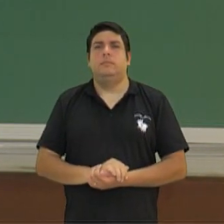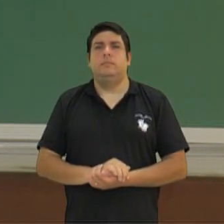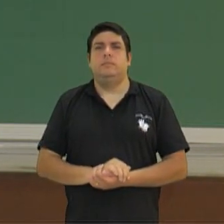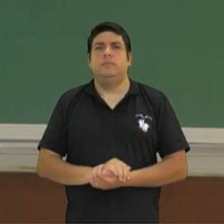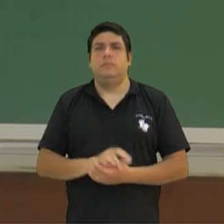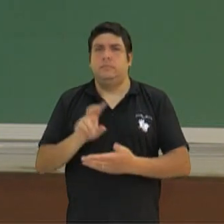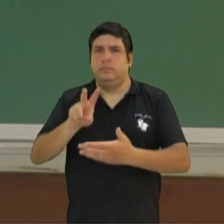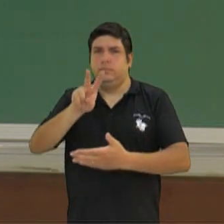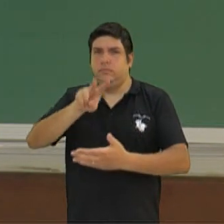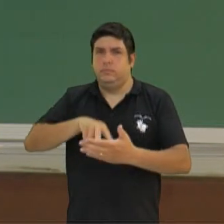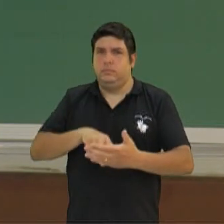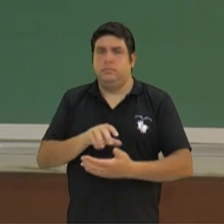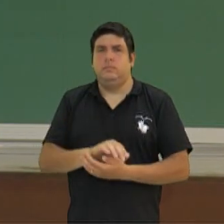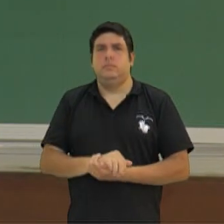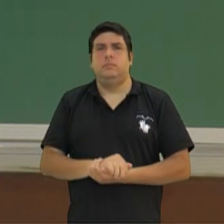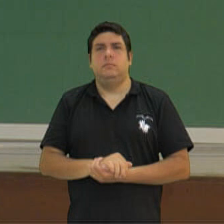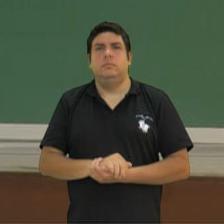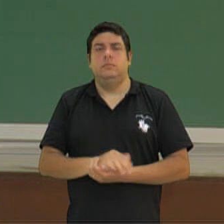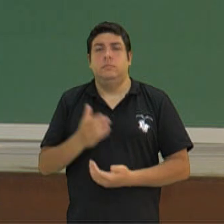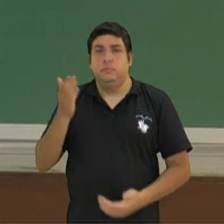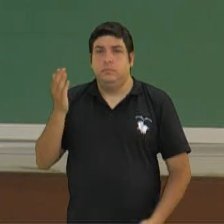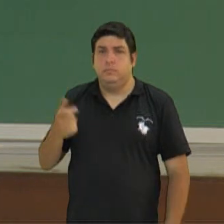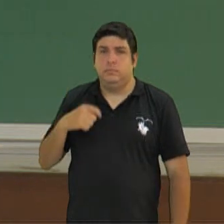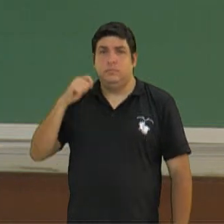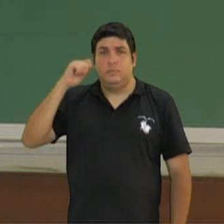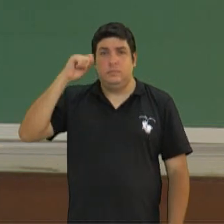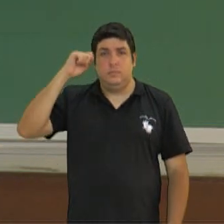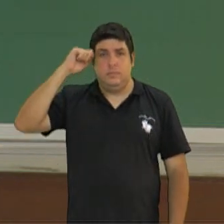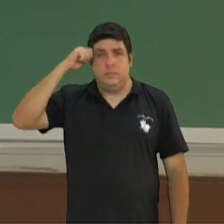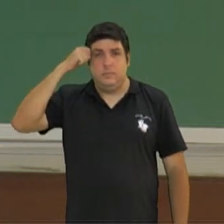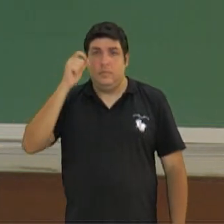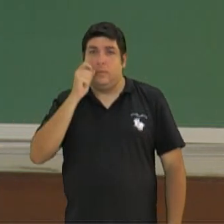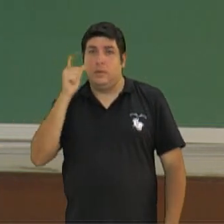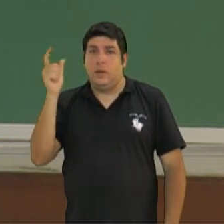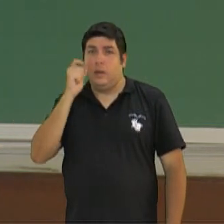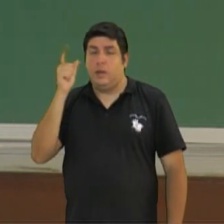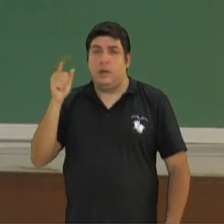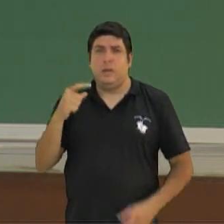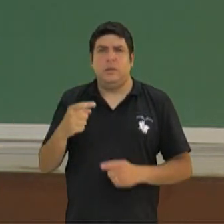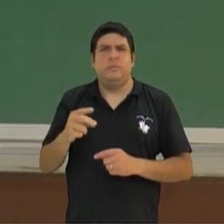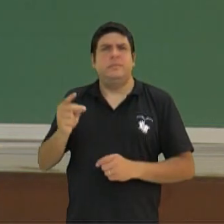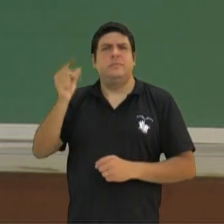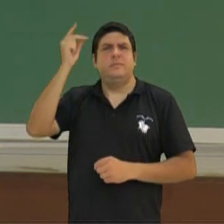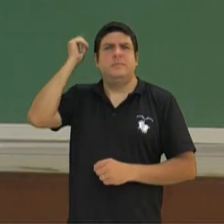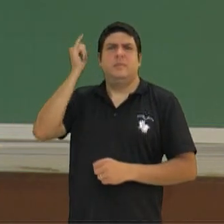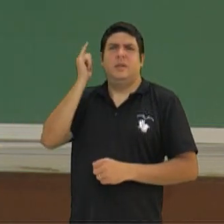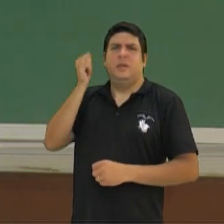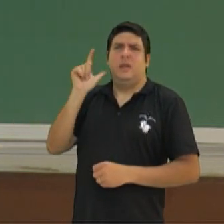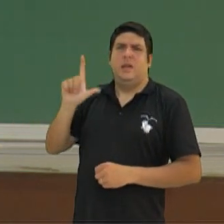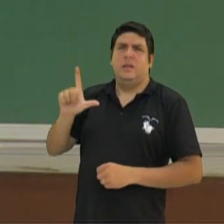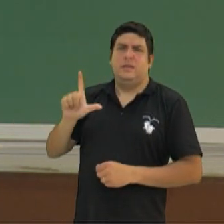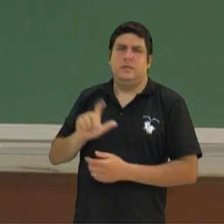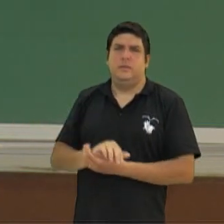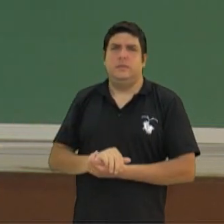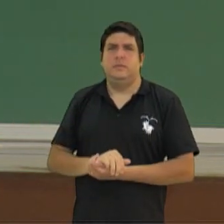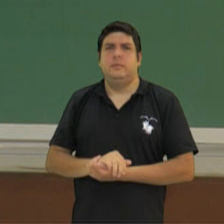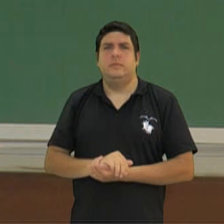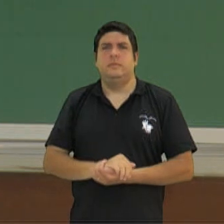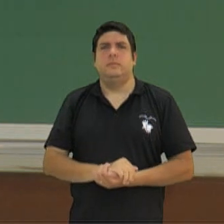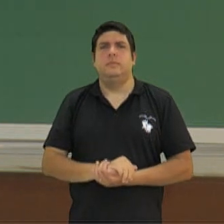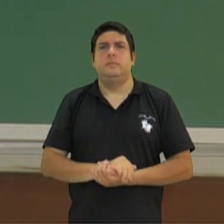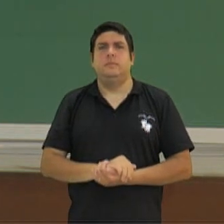old legends. Ele acabou adquirindo uma fama ruim em lendas antigas. It was believed that witches